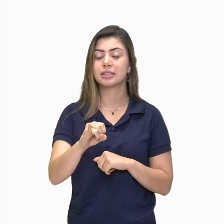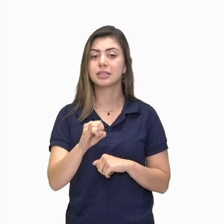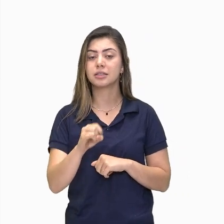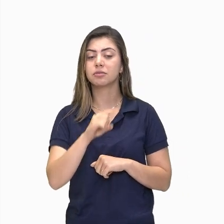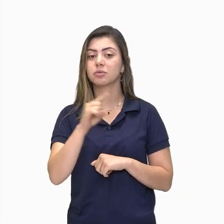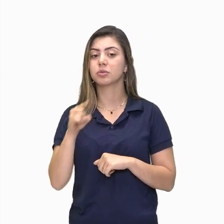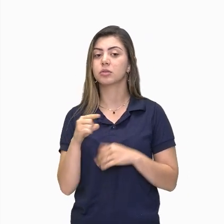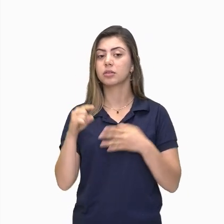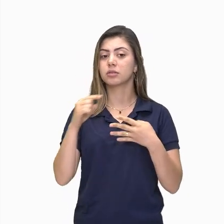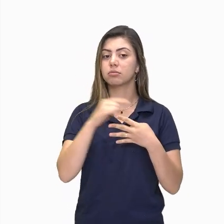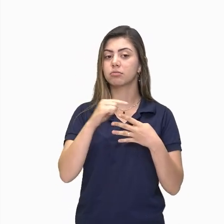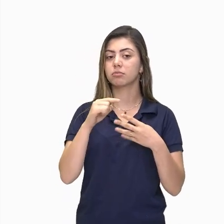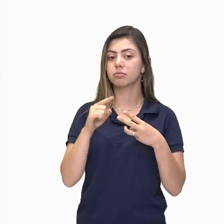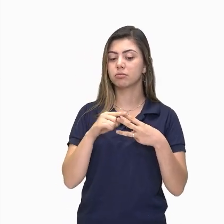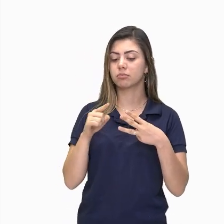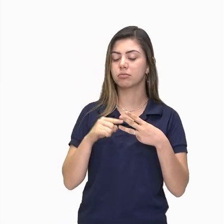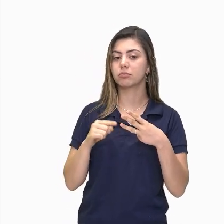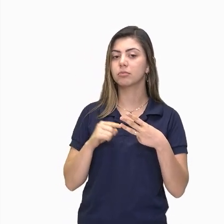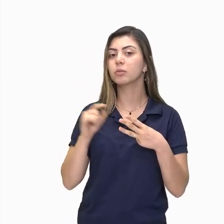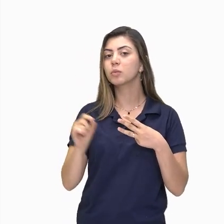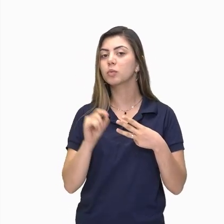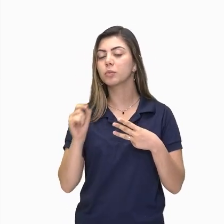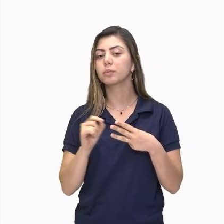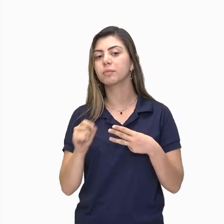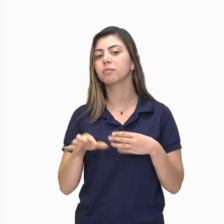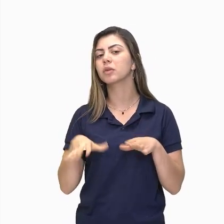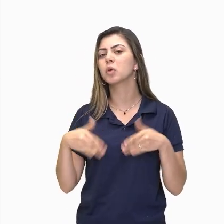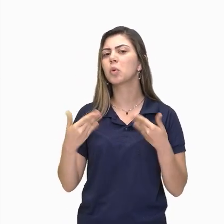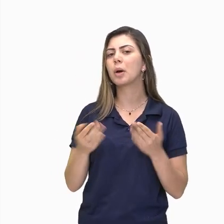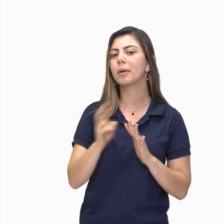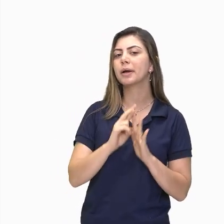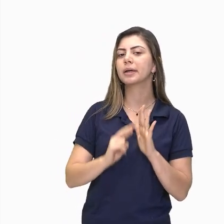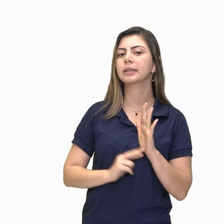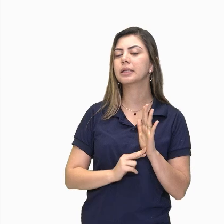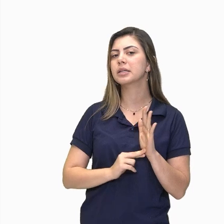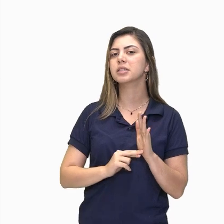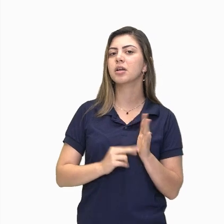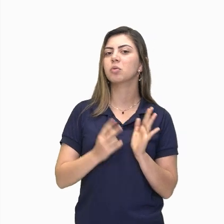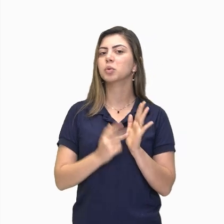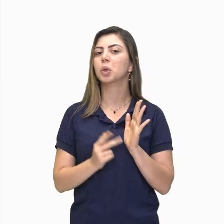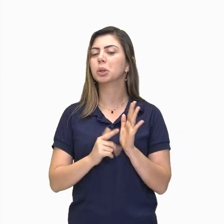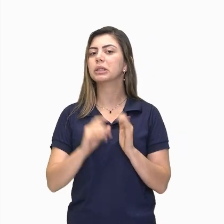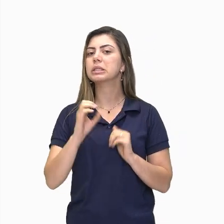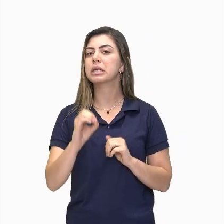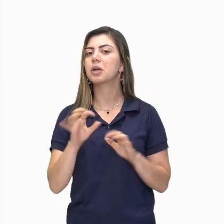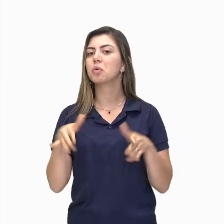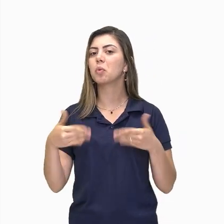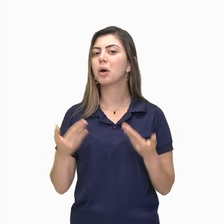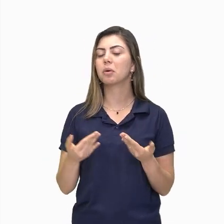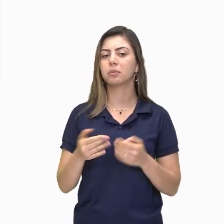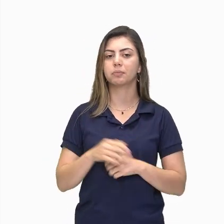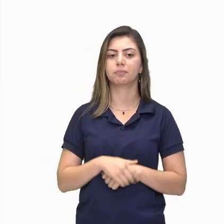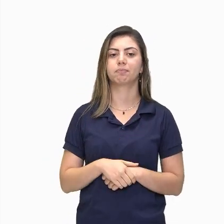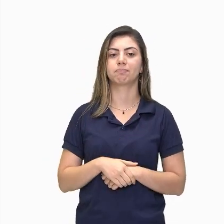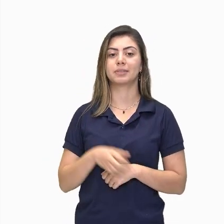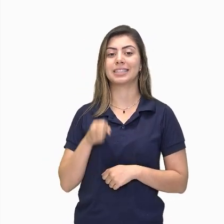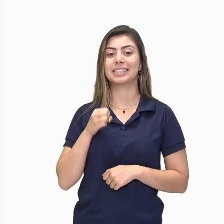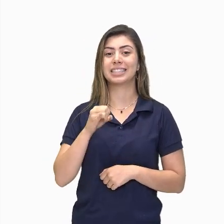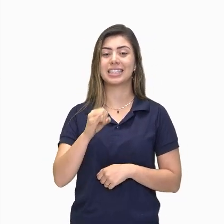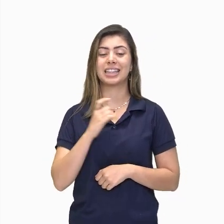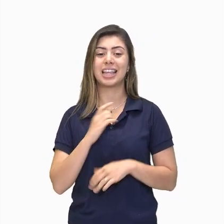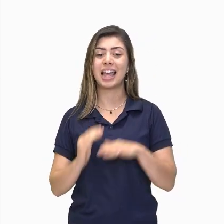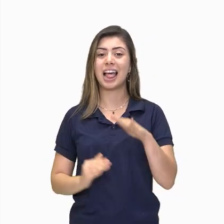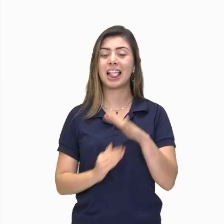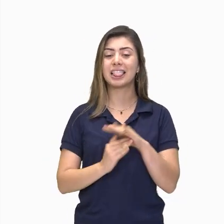expressas a seguir a redação que. Então, agora, qual é a redação que leva a nota 0? E aí você vai ver agora. Se tiver até